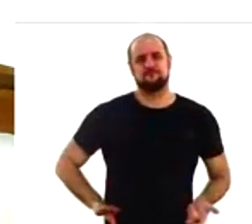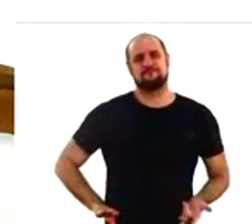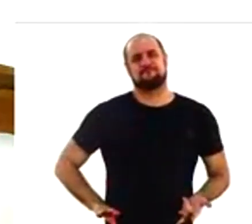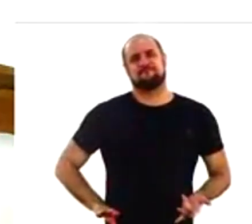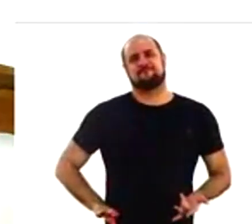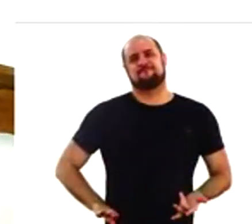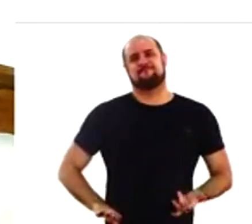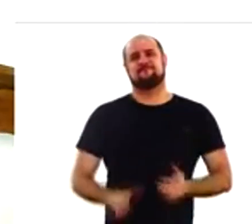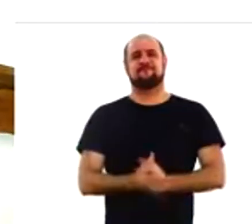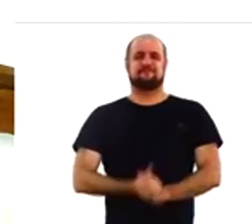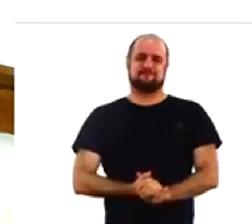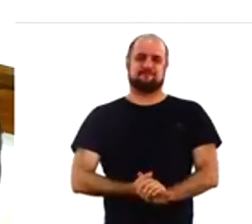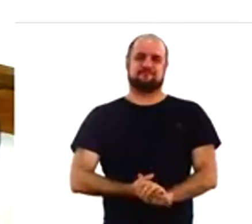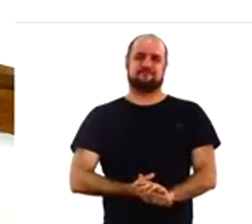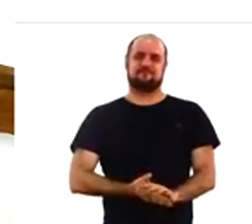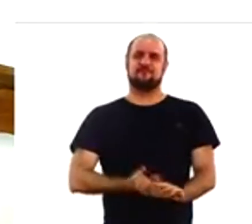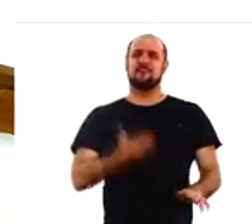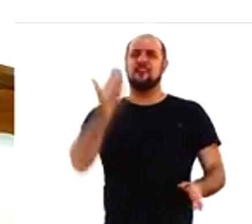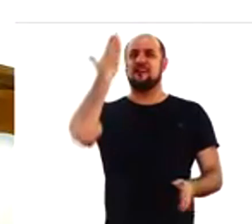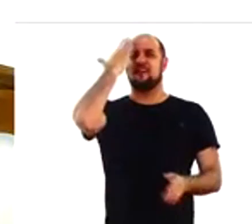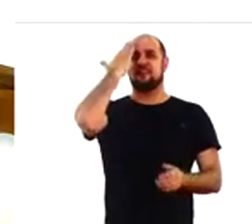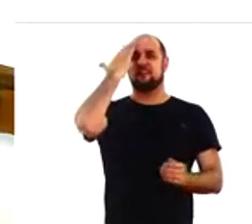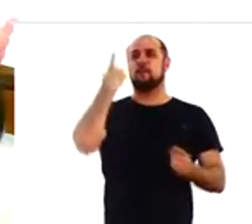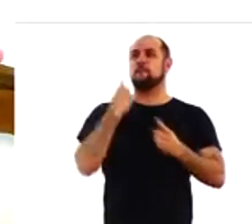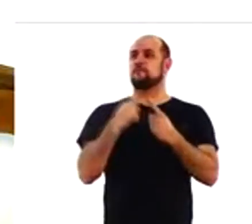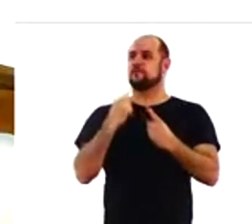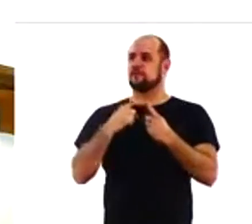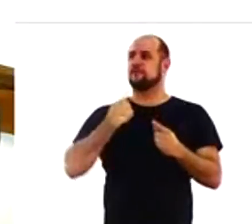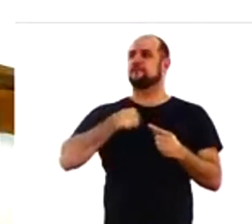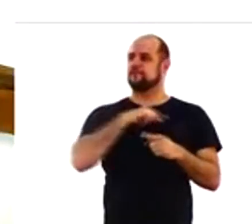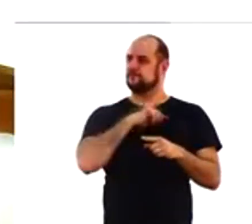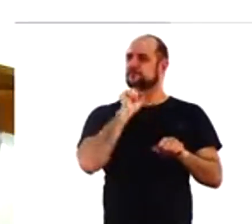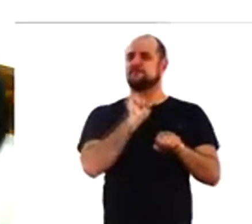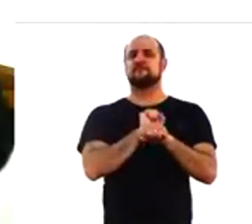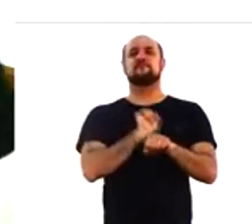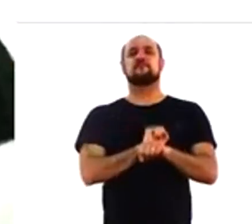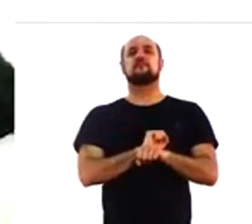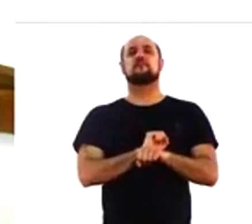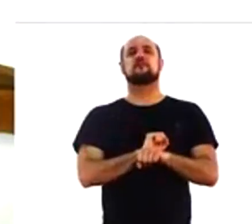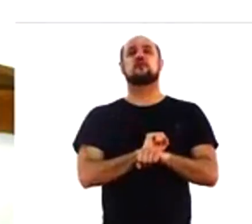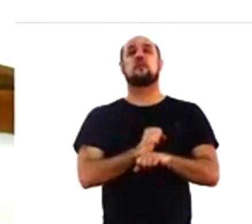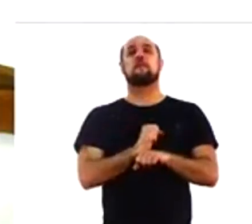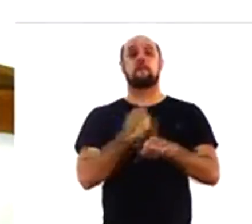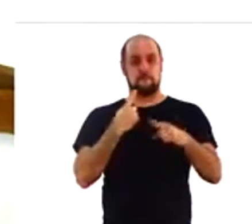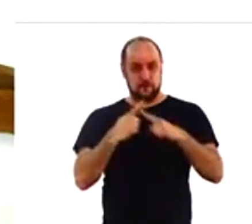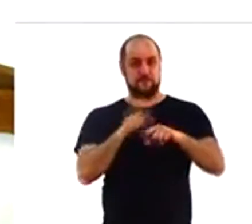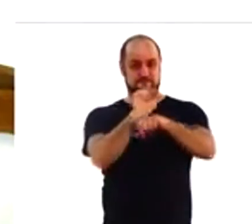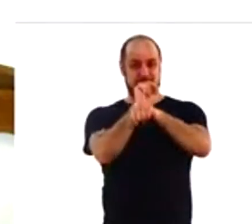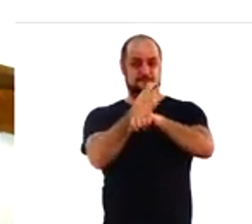dentre os mortos. Sabe por que é que nós esperamos? Porque a nossa esperança é